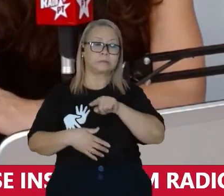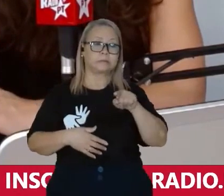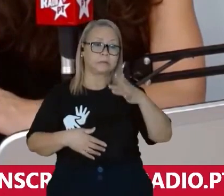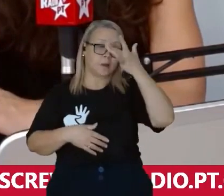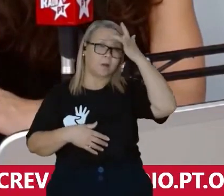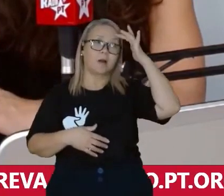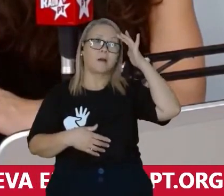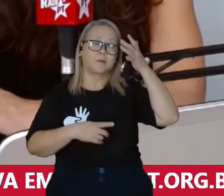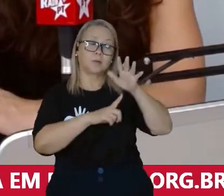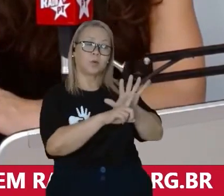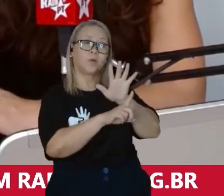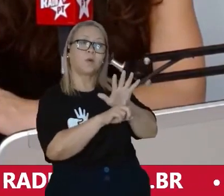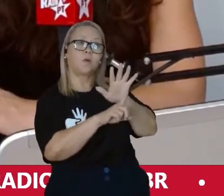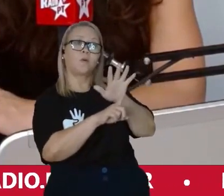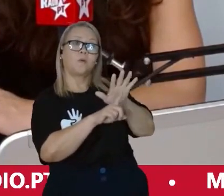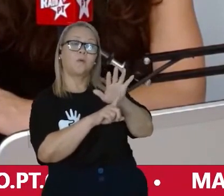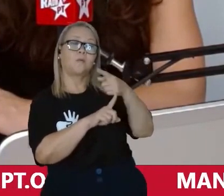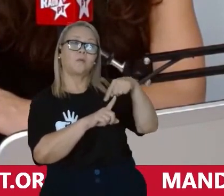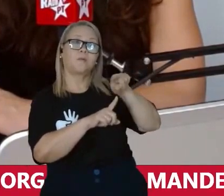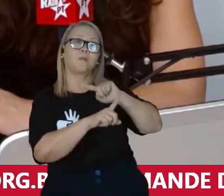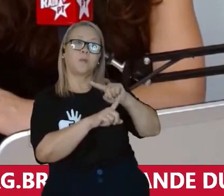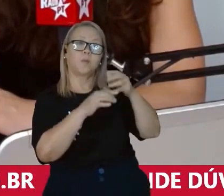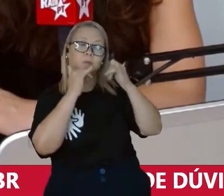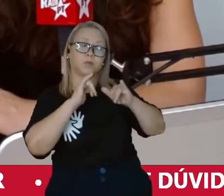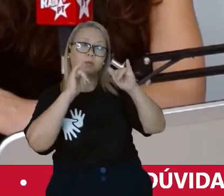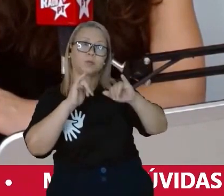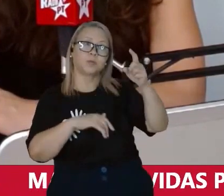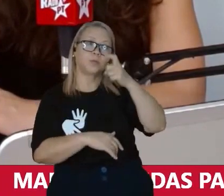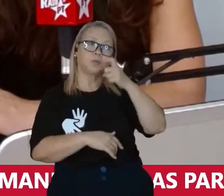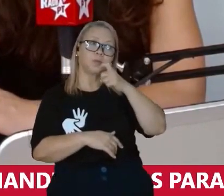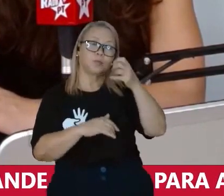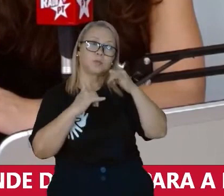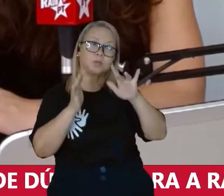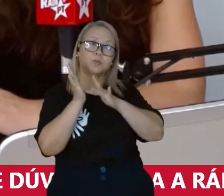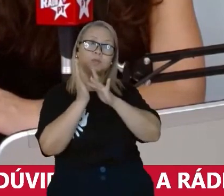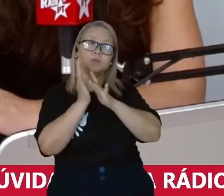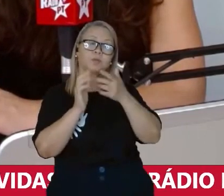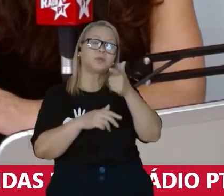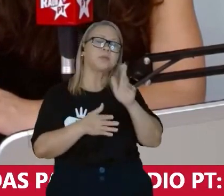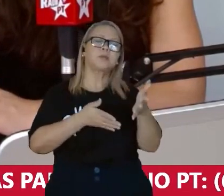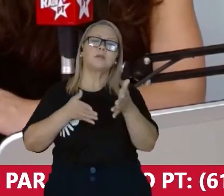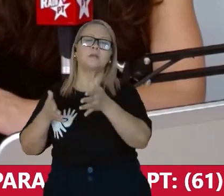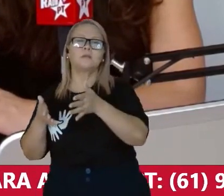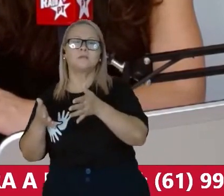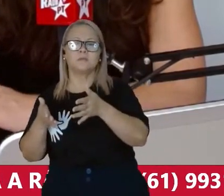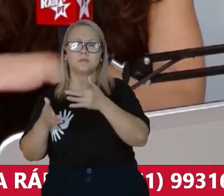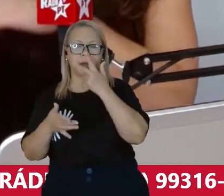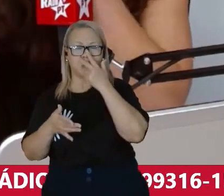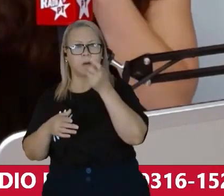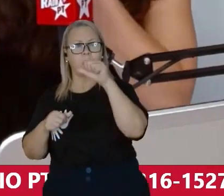foram afetadas por esses disseminadores de informações falsas, mas por outro lado, eu acho isso